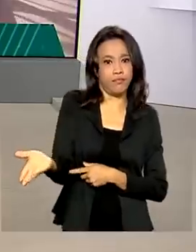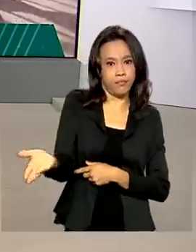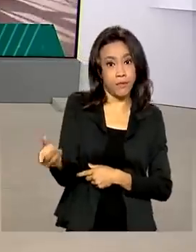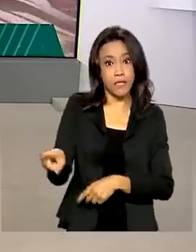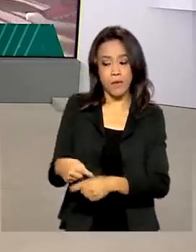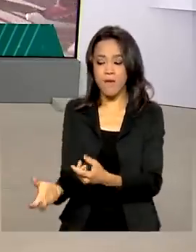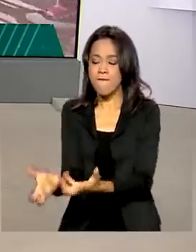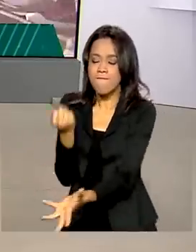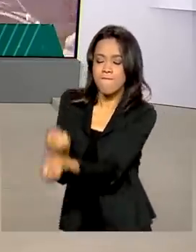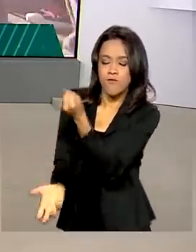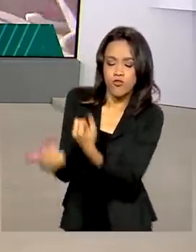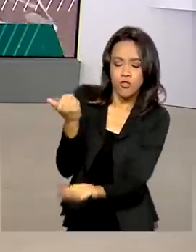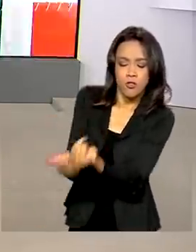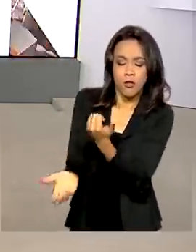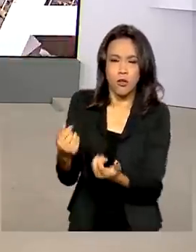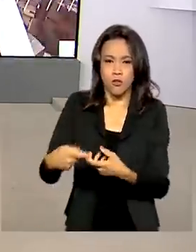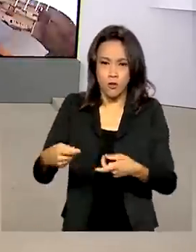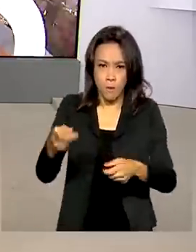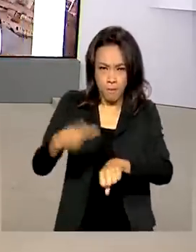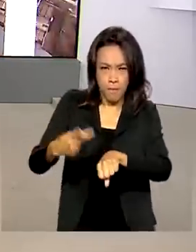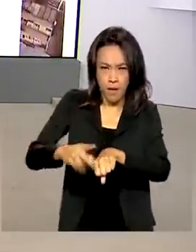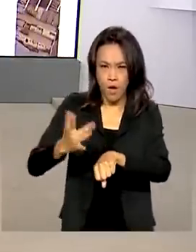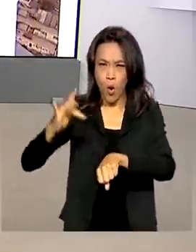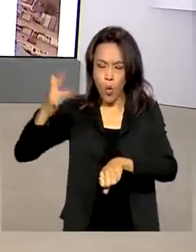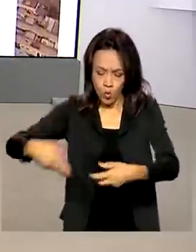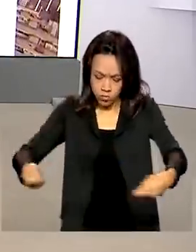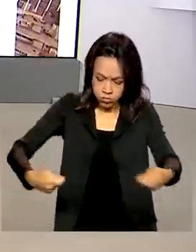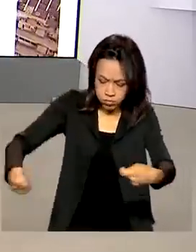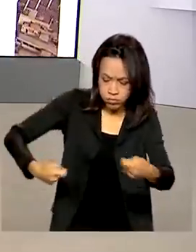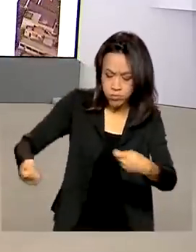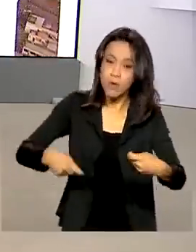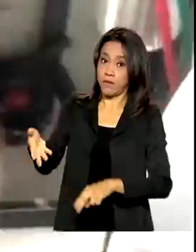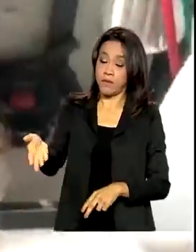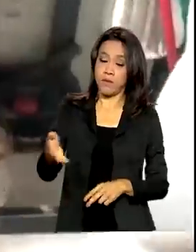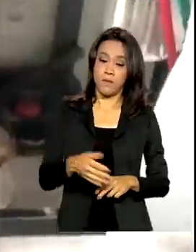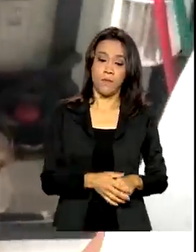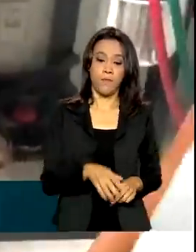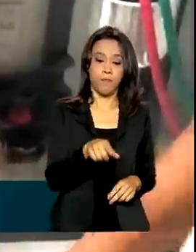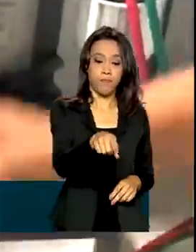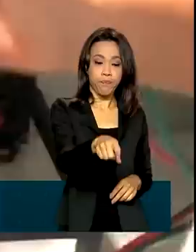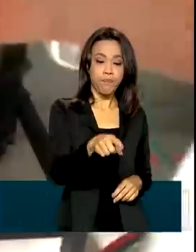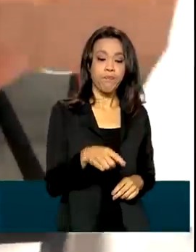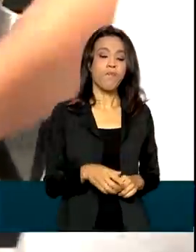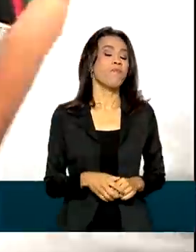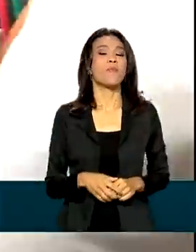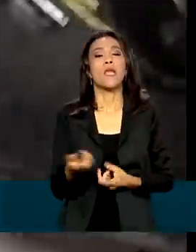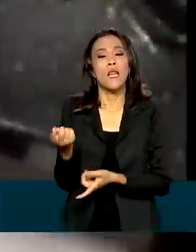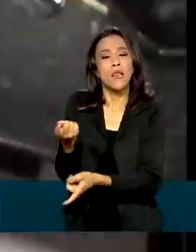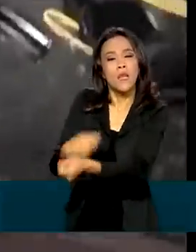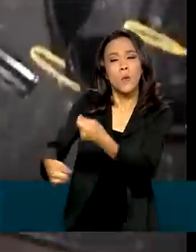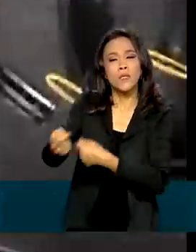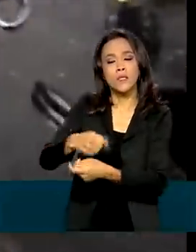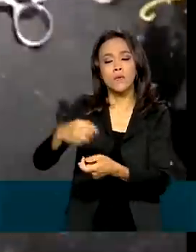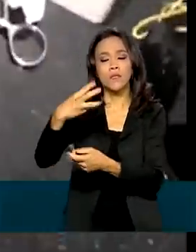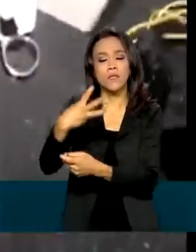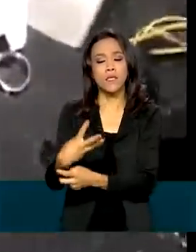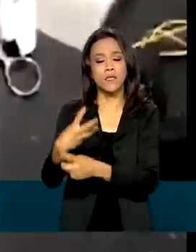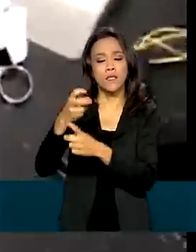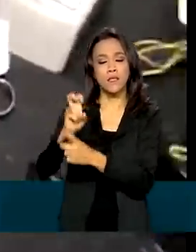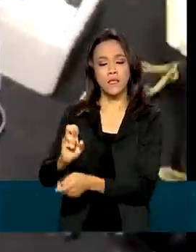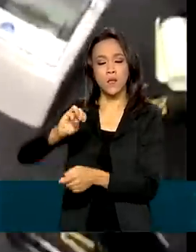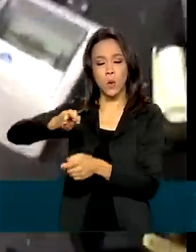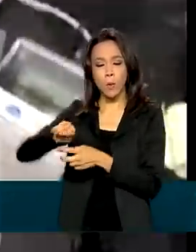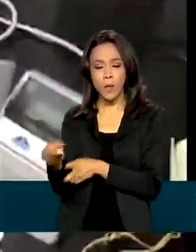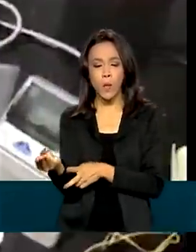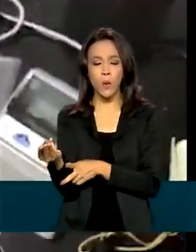recursos minerais. As penas podem chegar a 16 anos de prisão. A suspeita de negociação de mais de 35